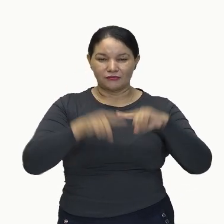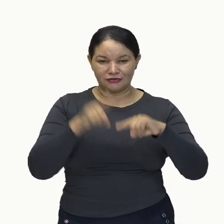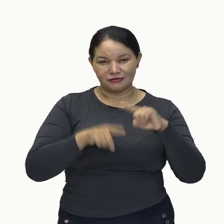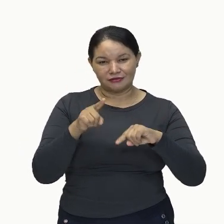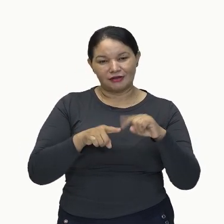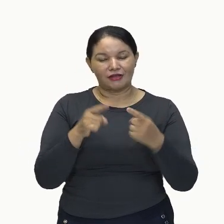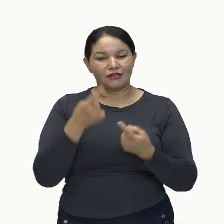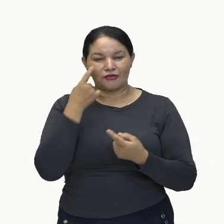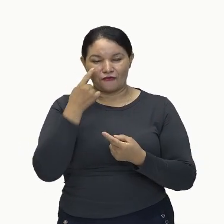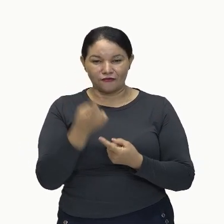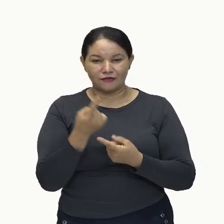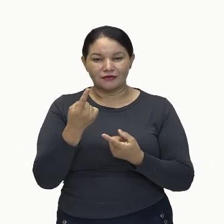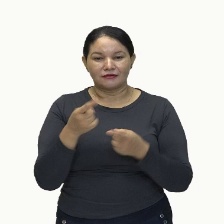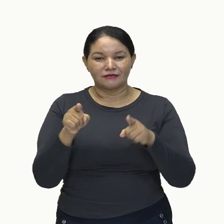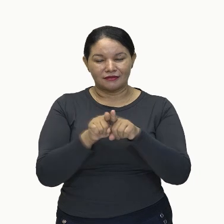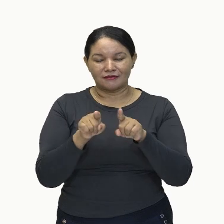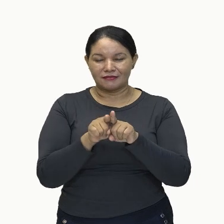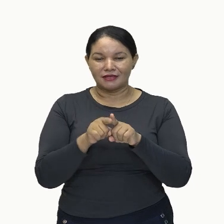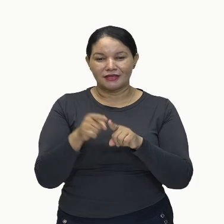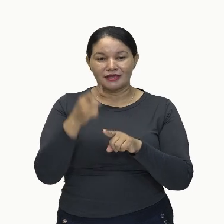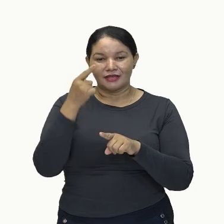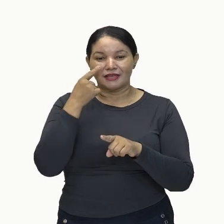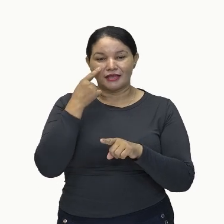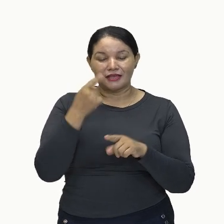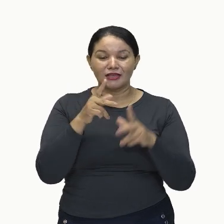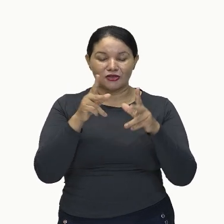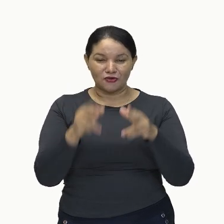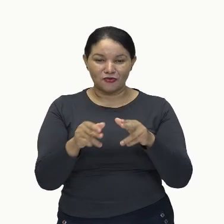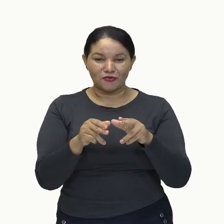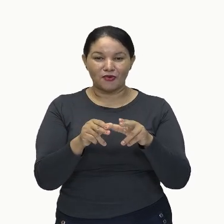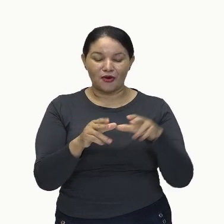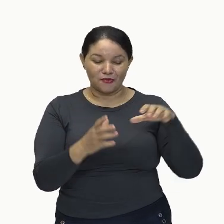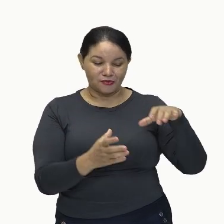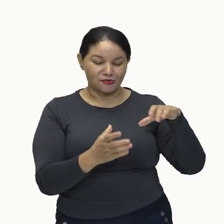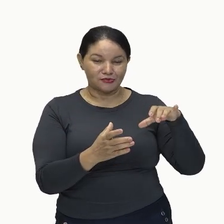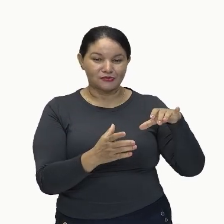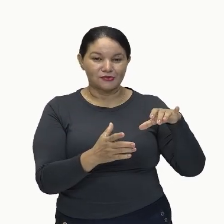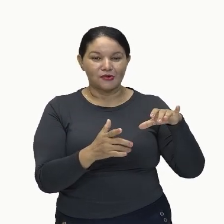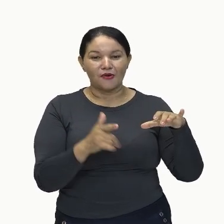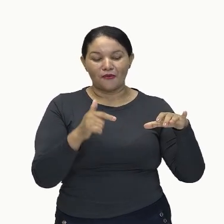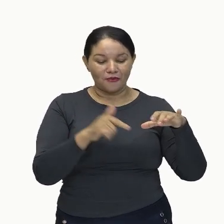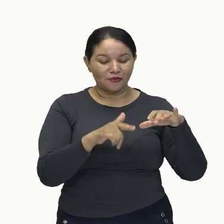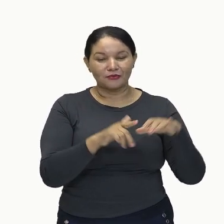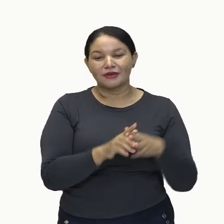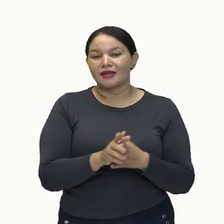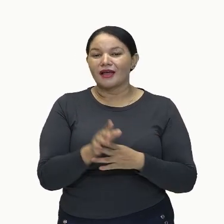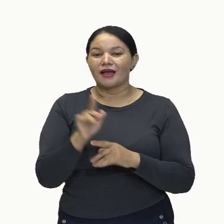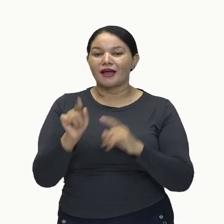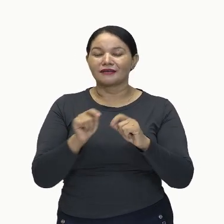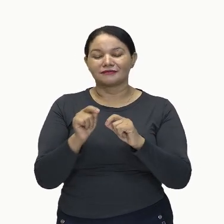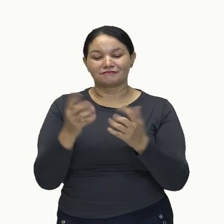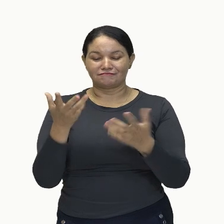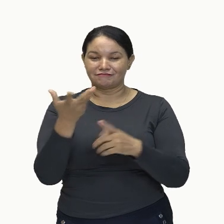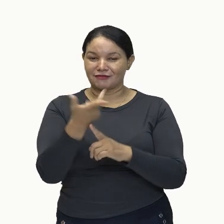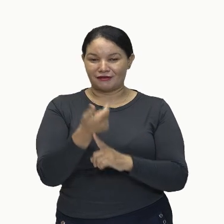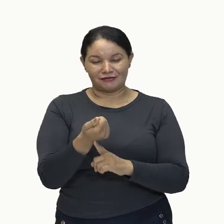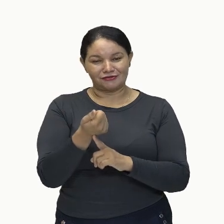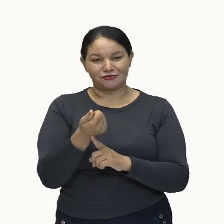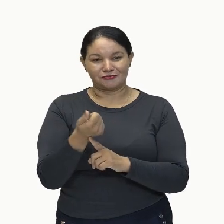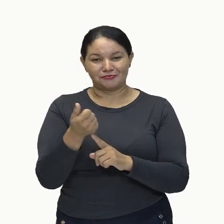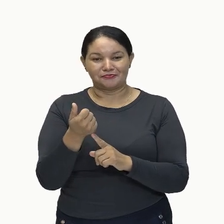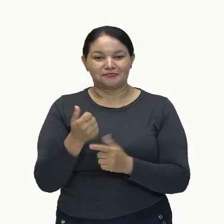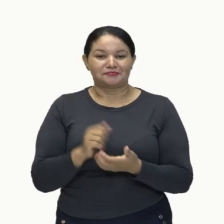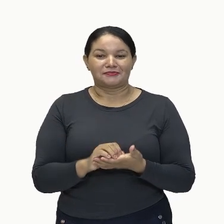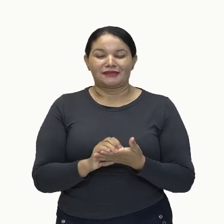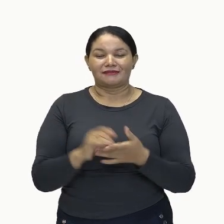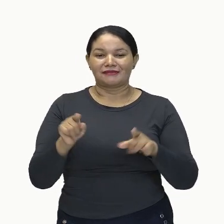podemos observar como o urinol, certo? Podia se tornar uma arte, uma obra de arte. Então percebe que o